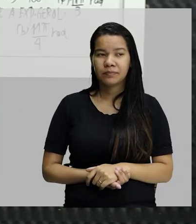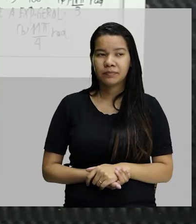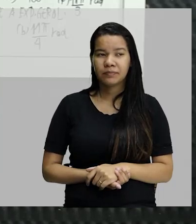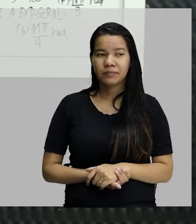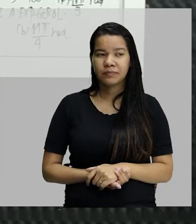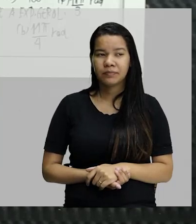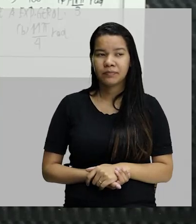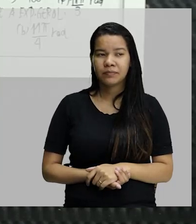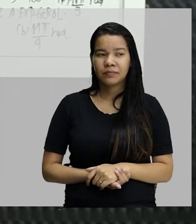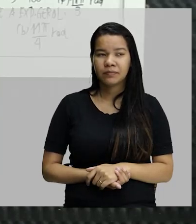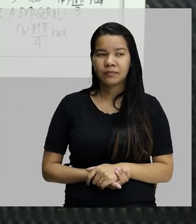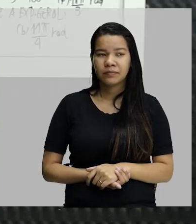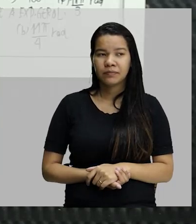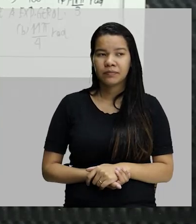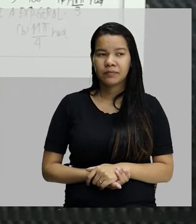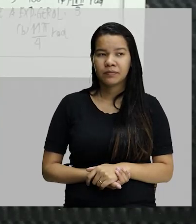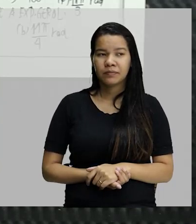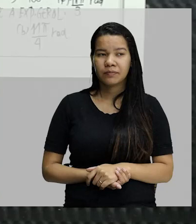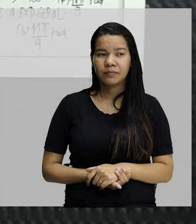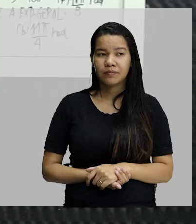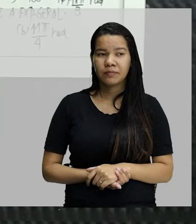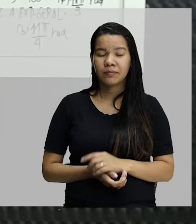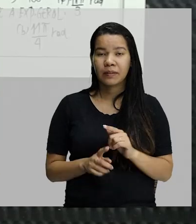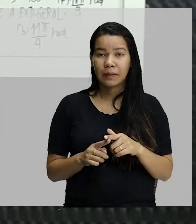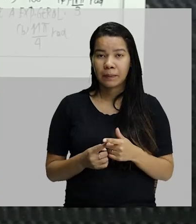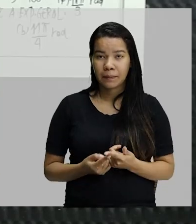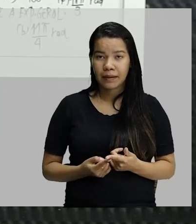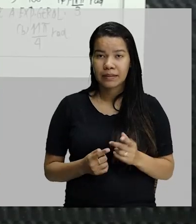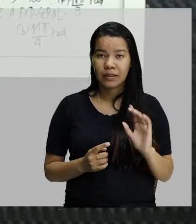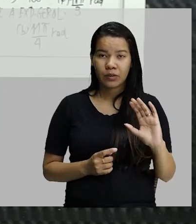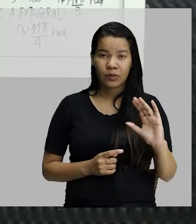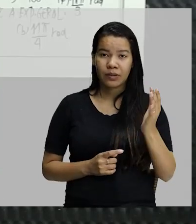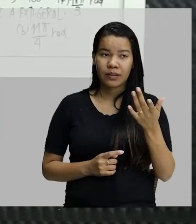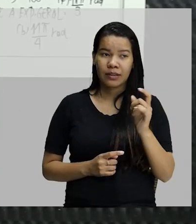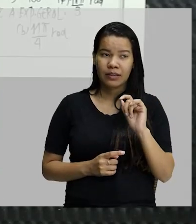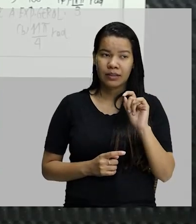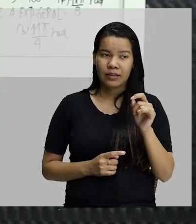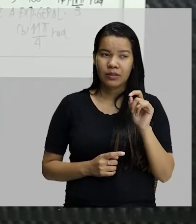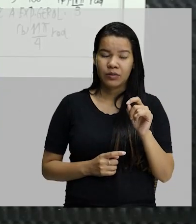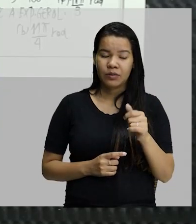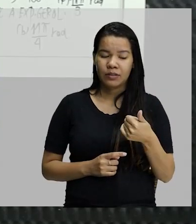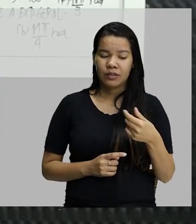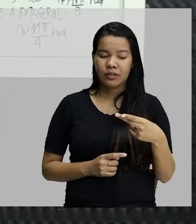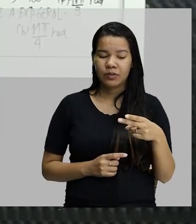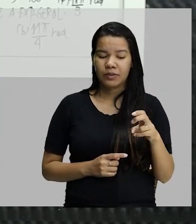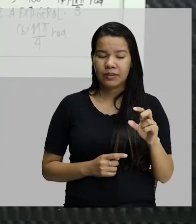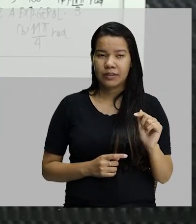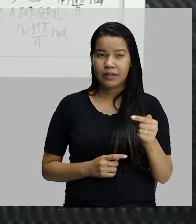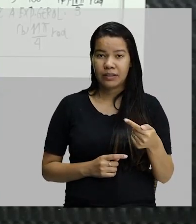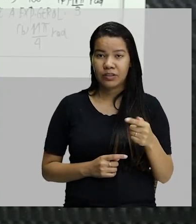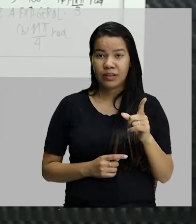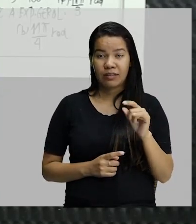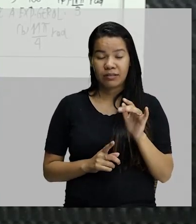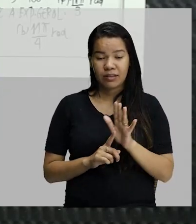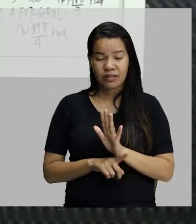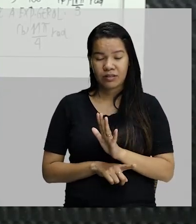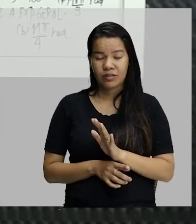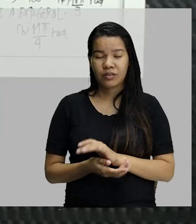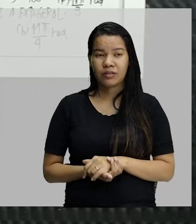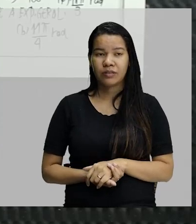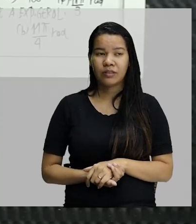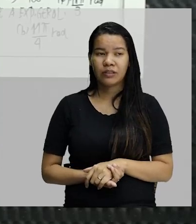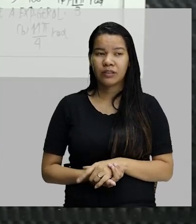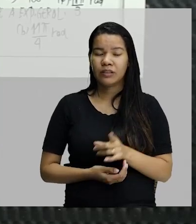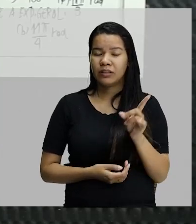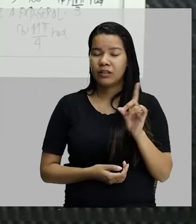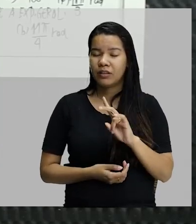fica 157. Mas acontece que esse 157 é negativo. Aí